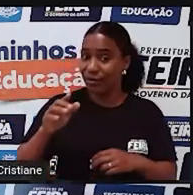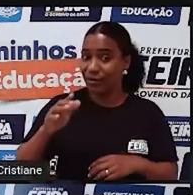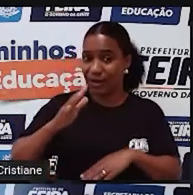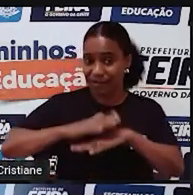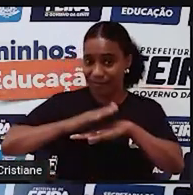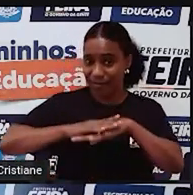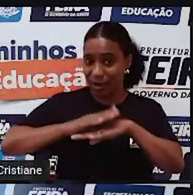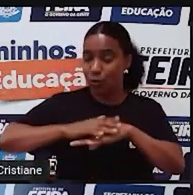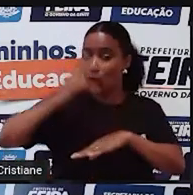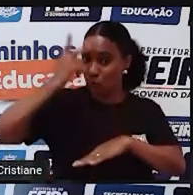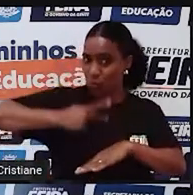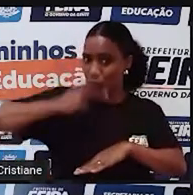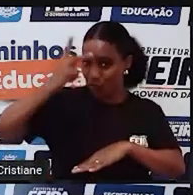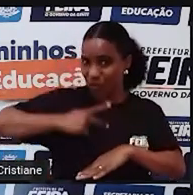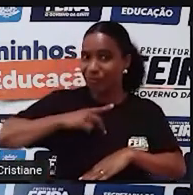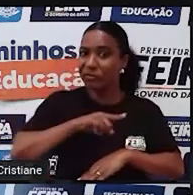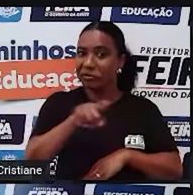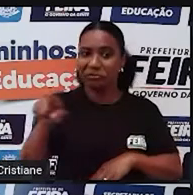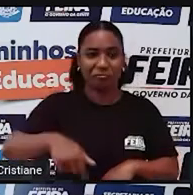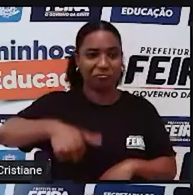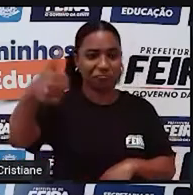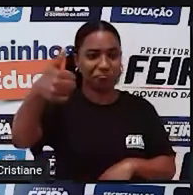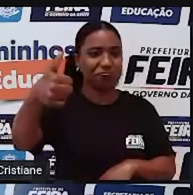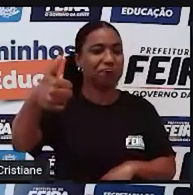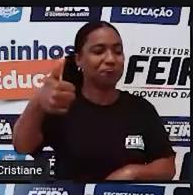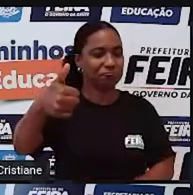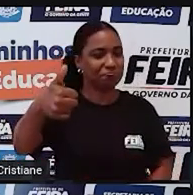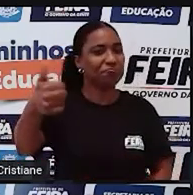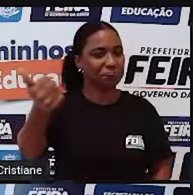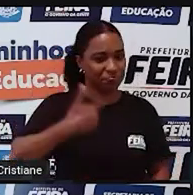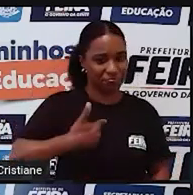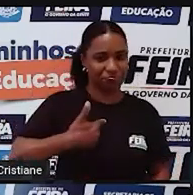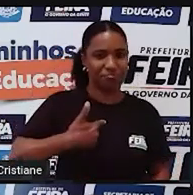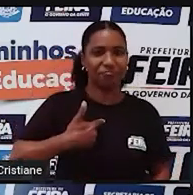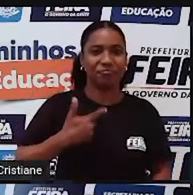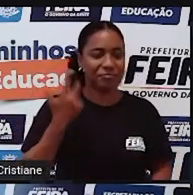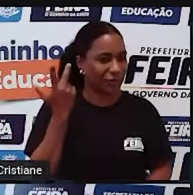mais rápidos do que eu. Ok? No problem. Nenhum problema.